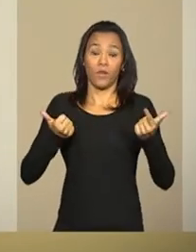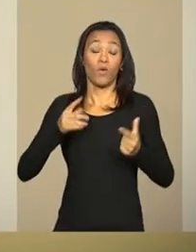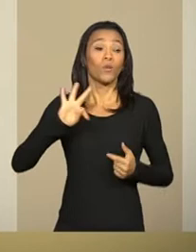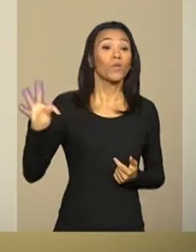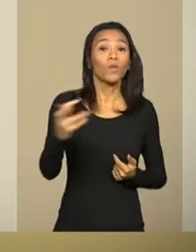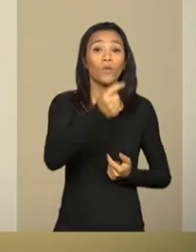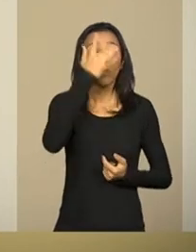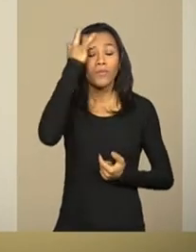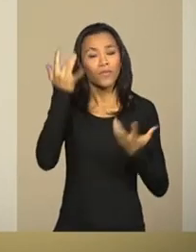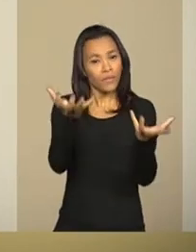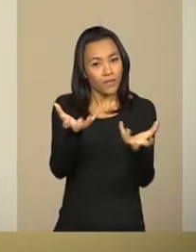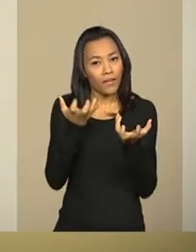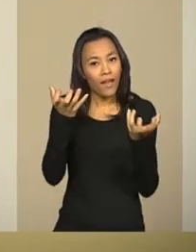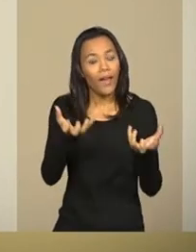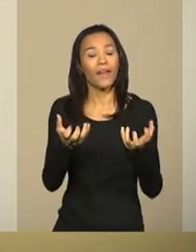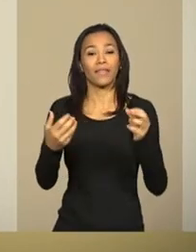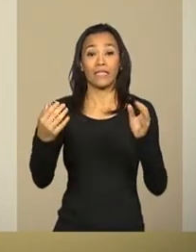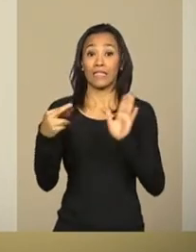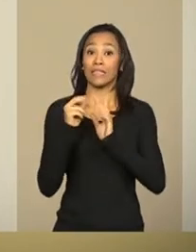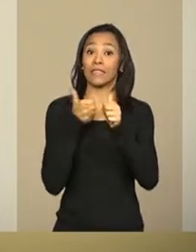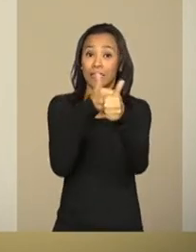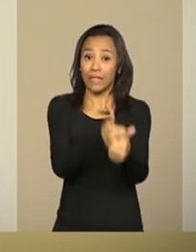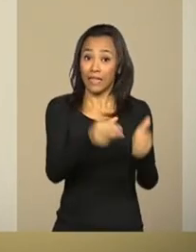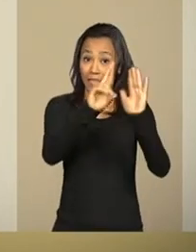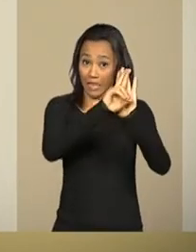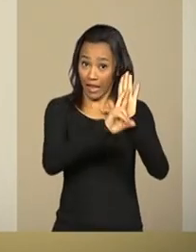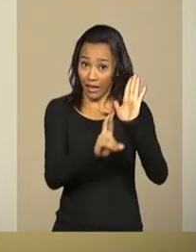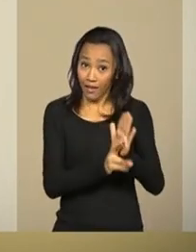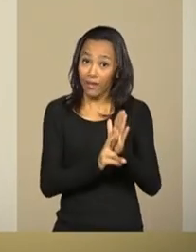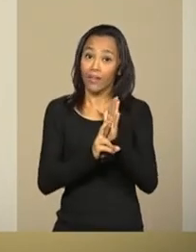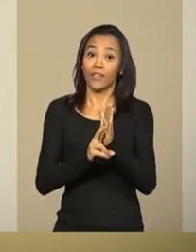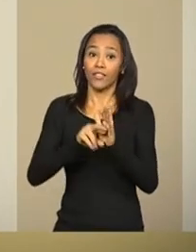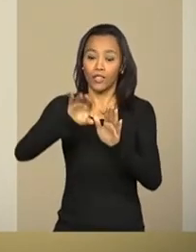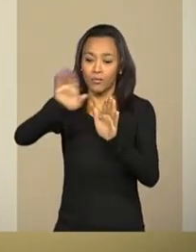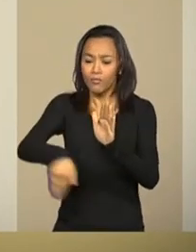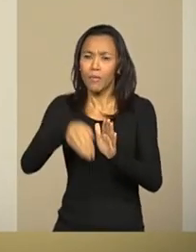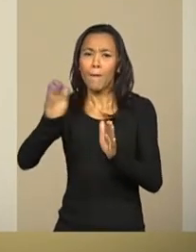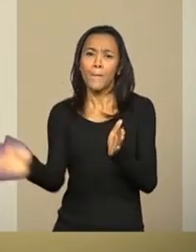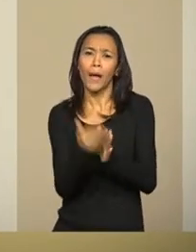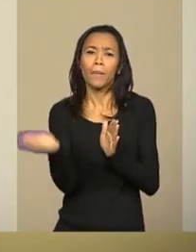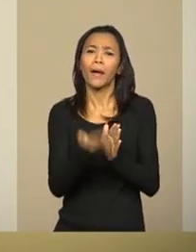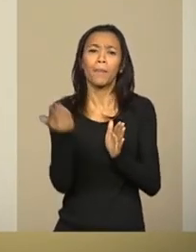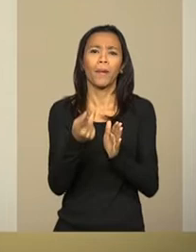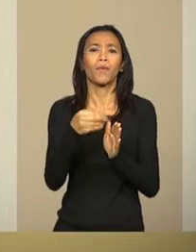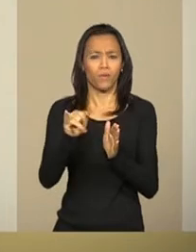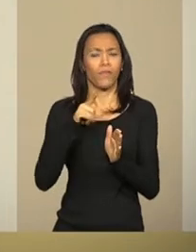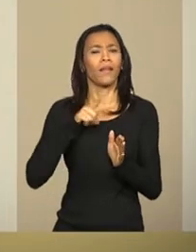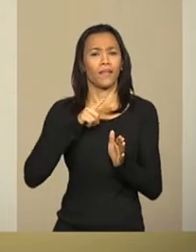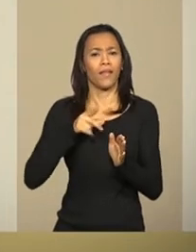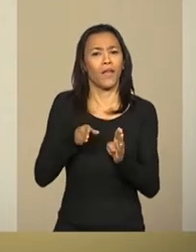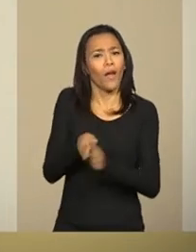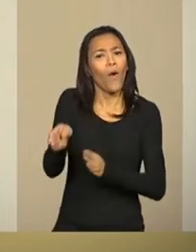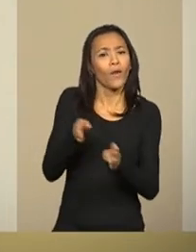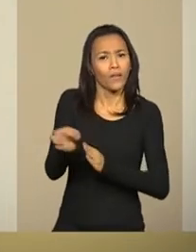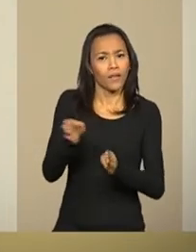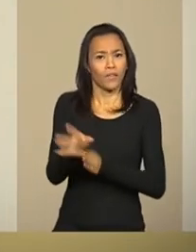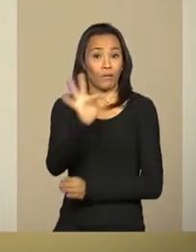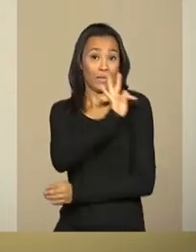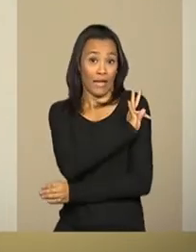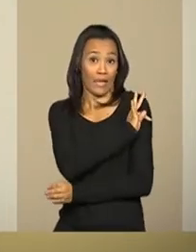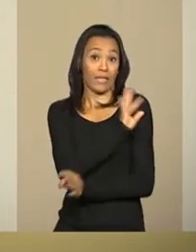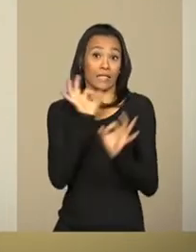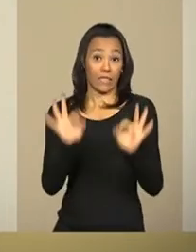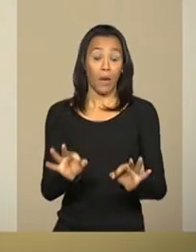que quiserem adotar esse modelo de produção terão assistência técnica necessária. E o agricultor pode tomar